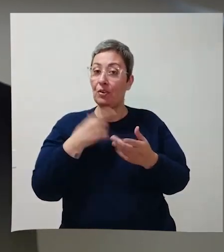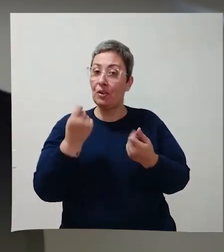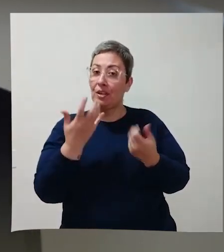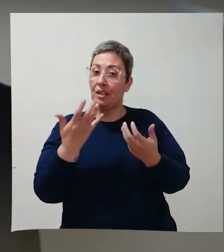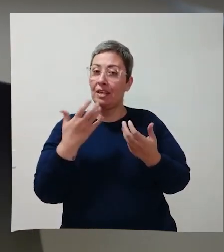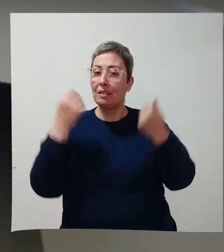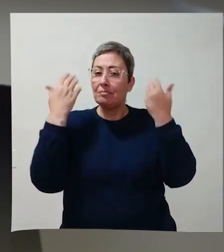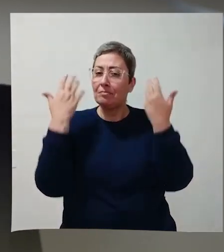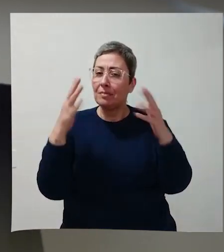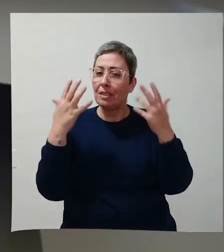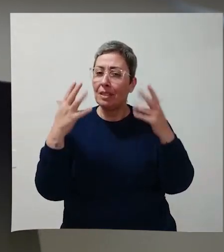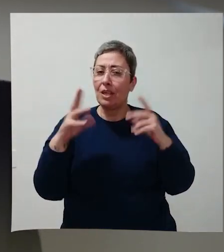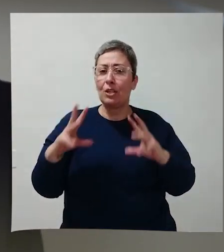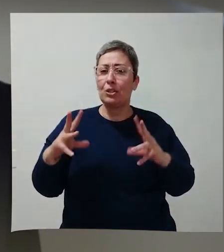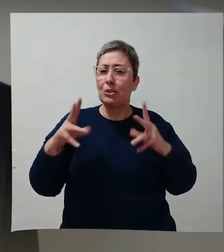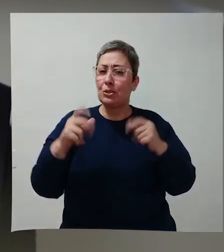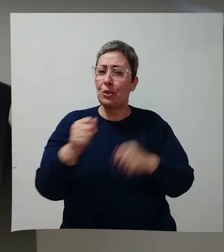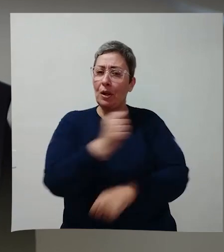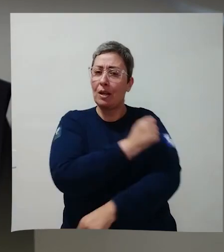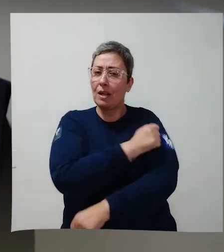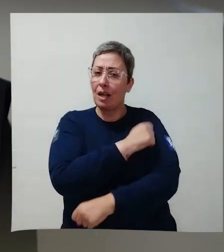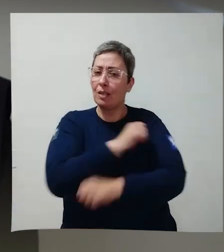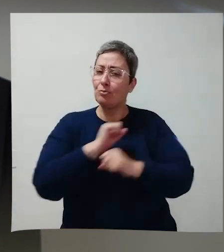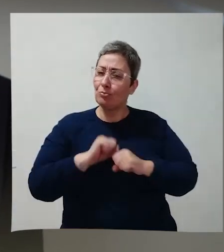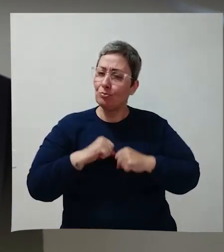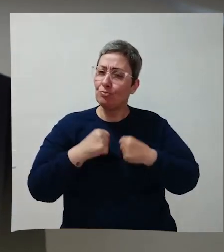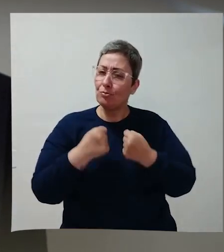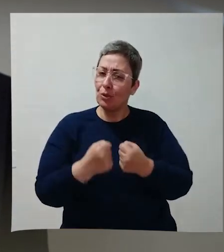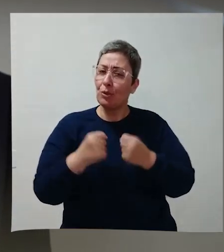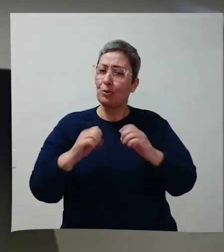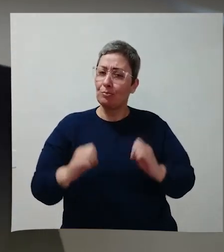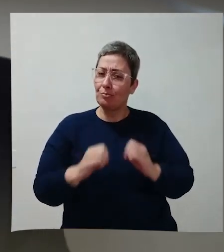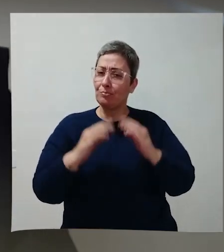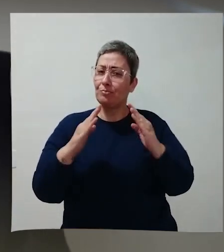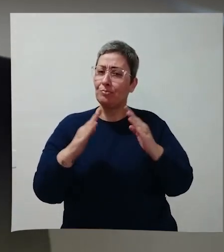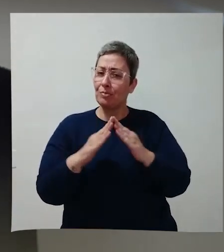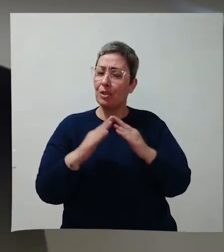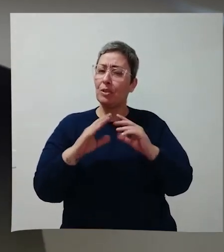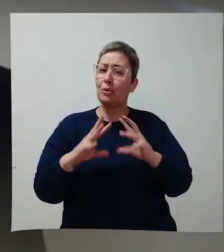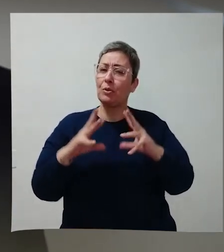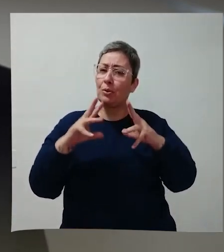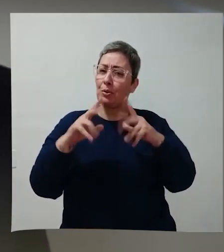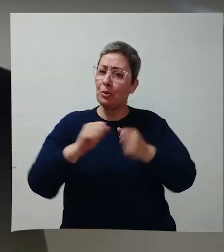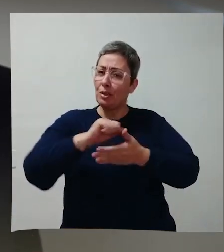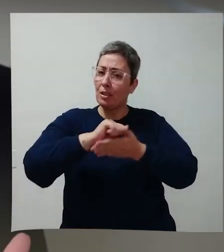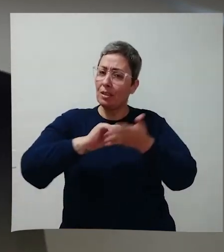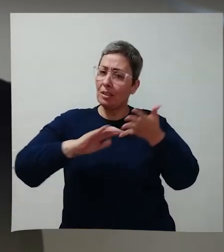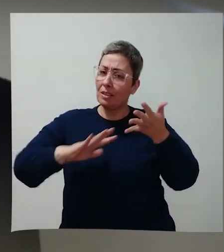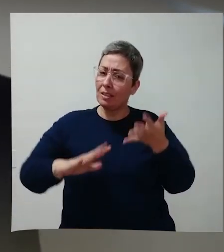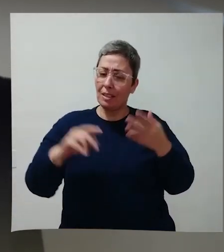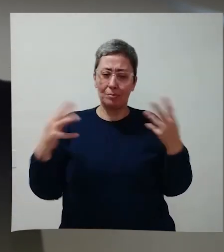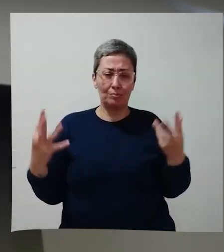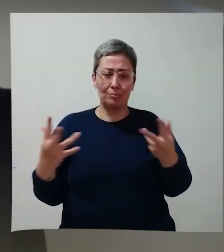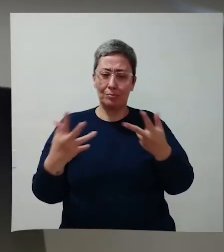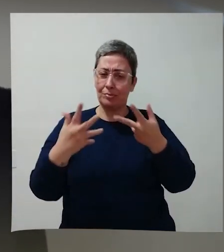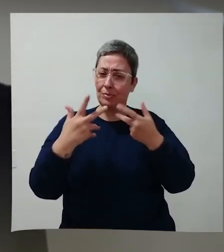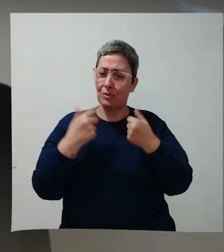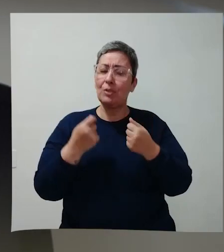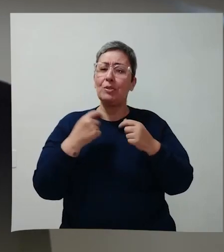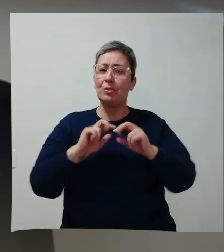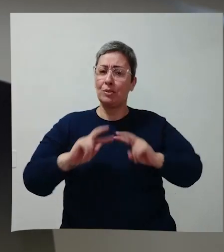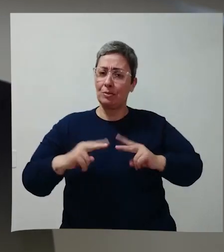queria parabenizar vocês, alunos, pela dedicação ao programa e por todas as atividades incríveis que vocês